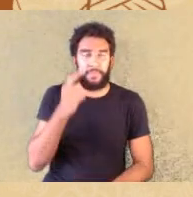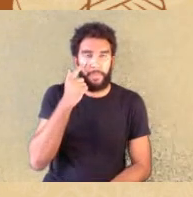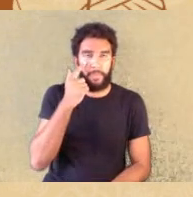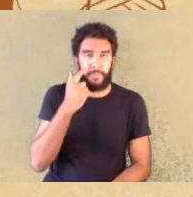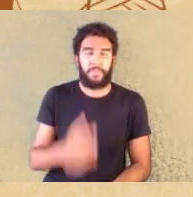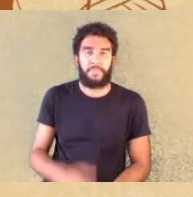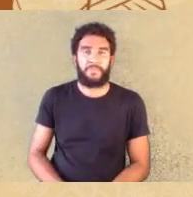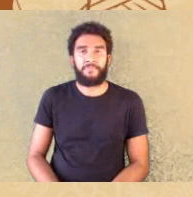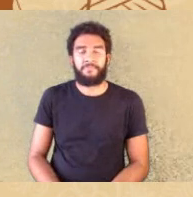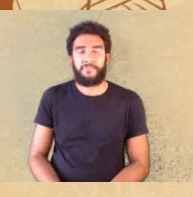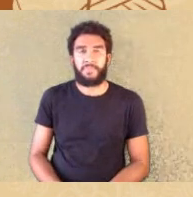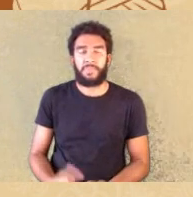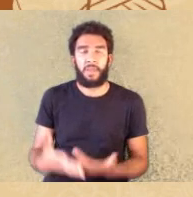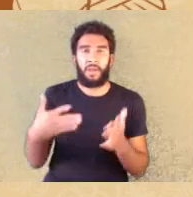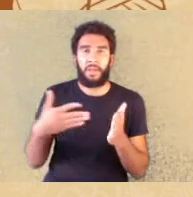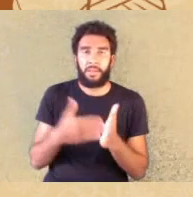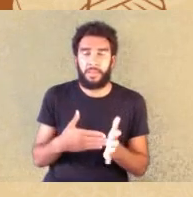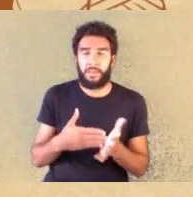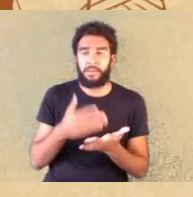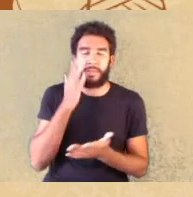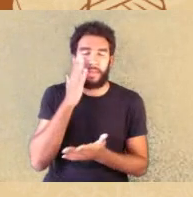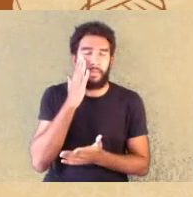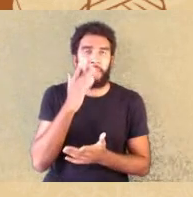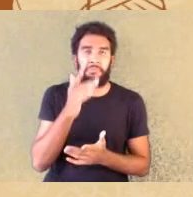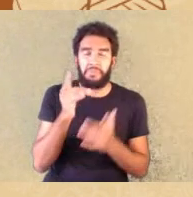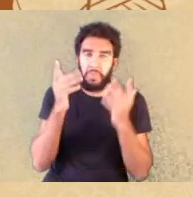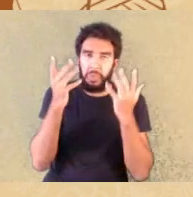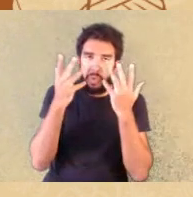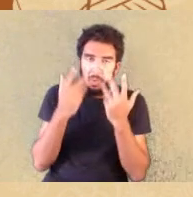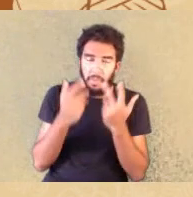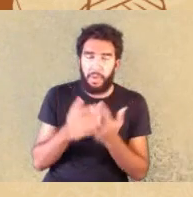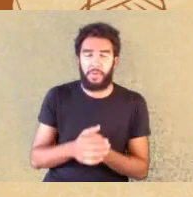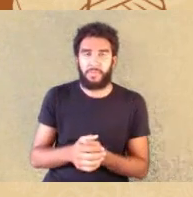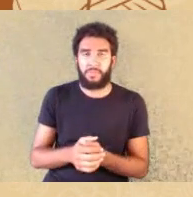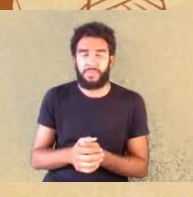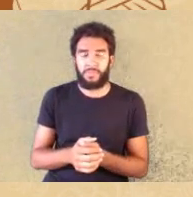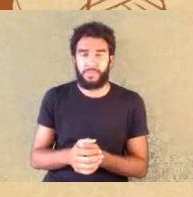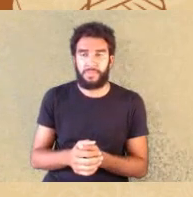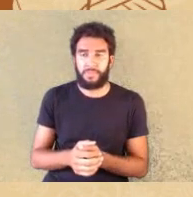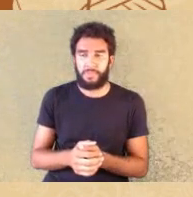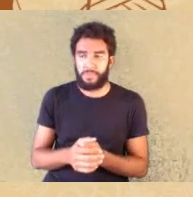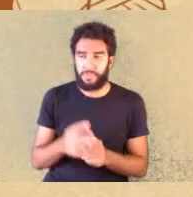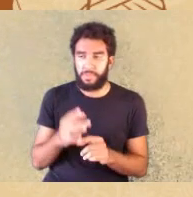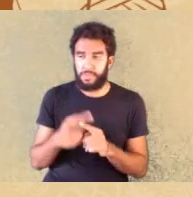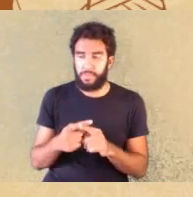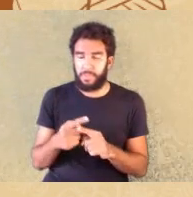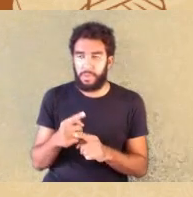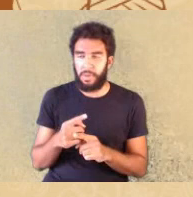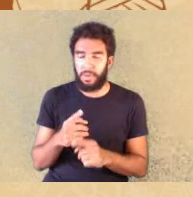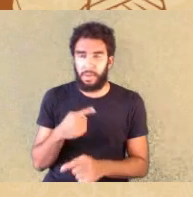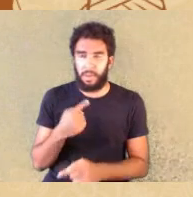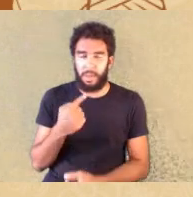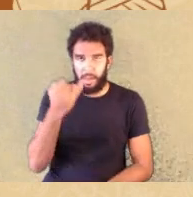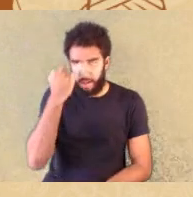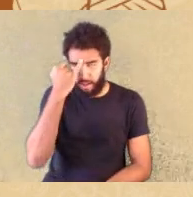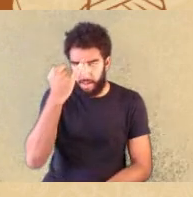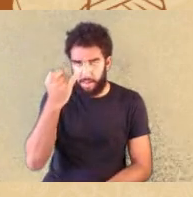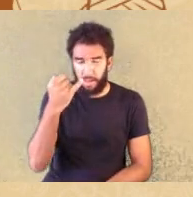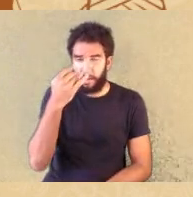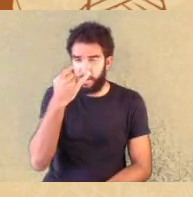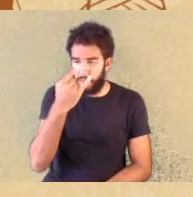de que não necessariamente, né? Tem uma diversidade muito grande para a gente pensar aí. Então, a ideia da atração, para falar